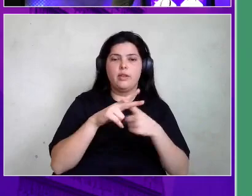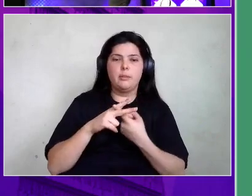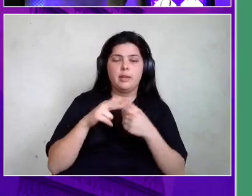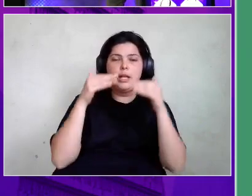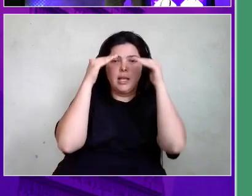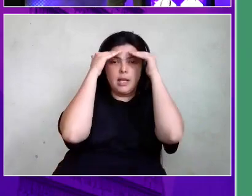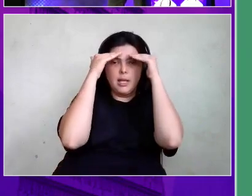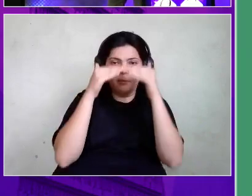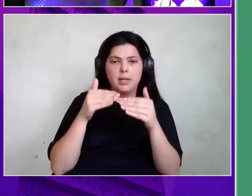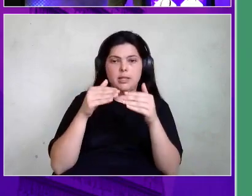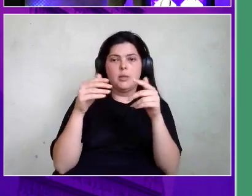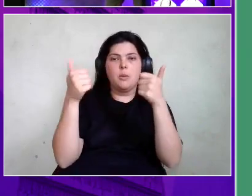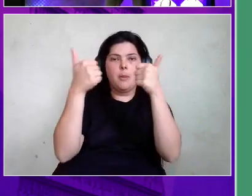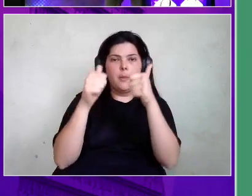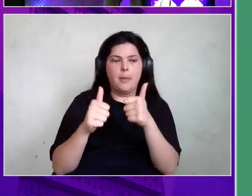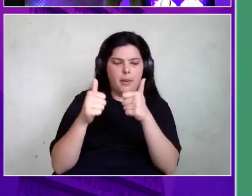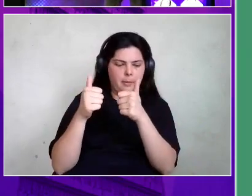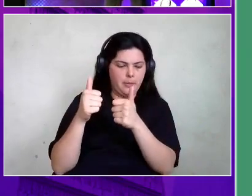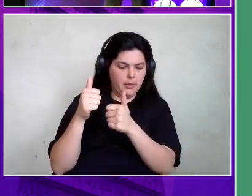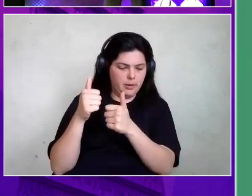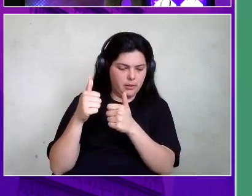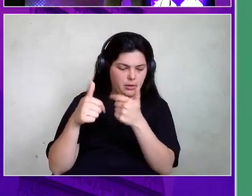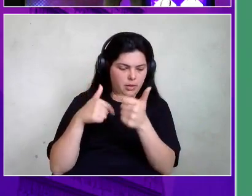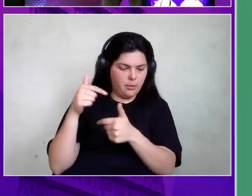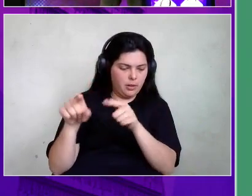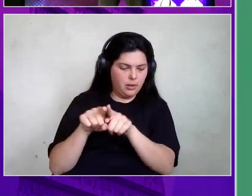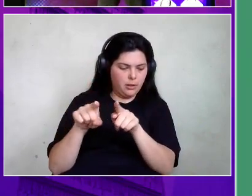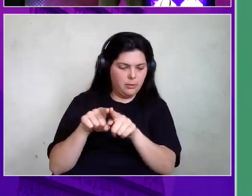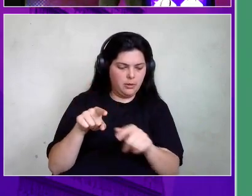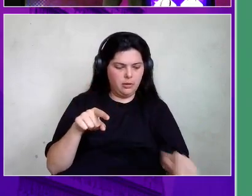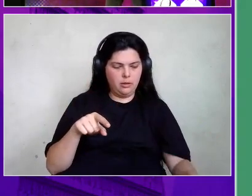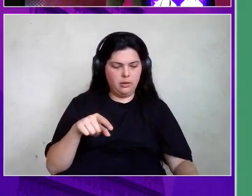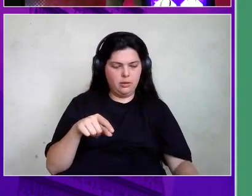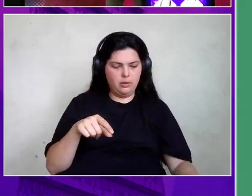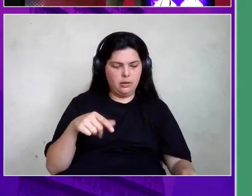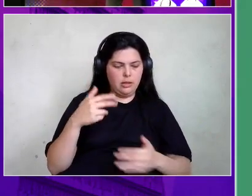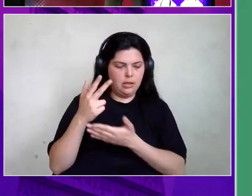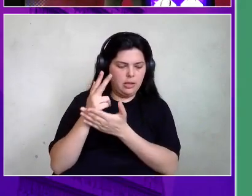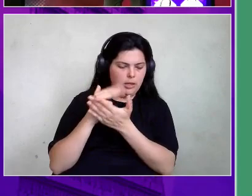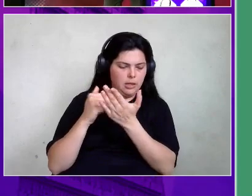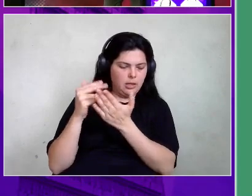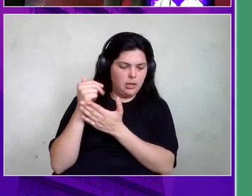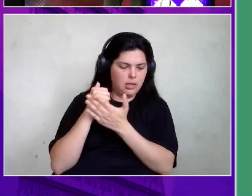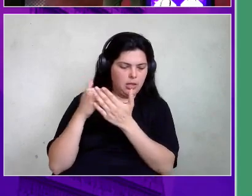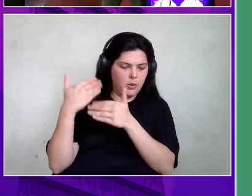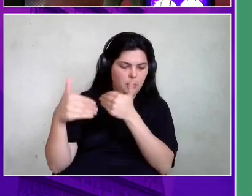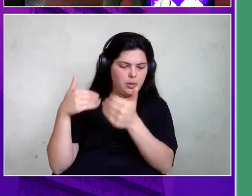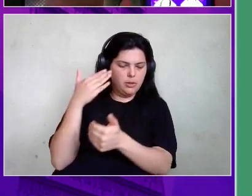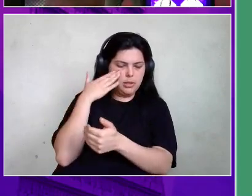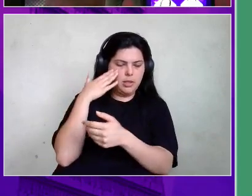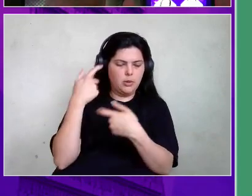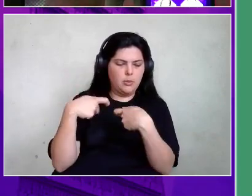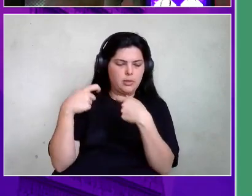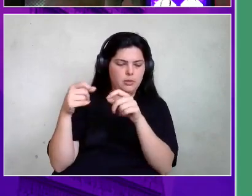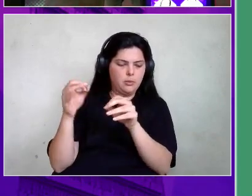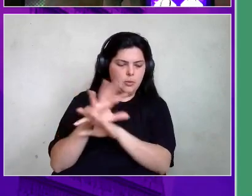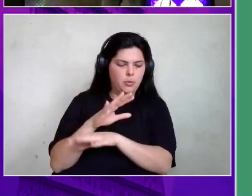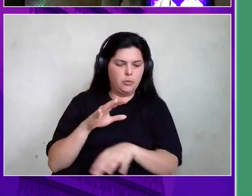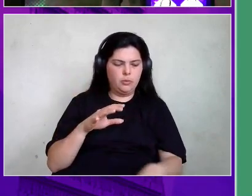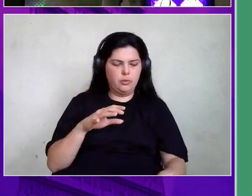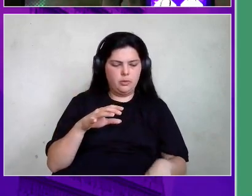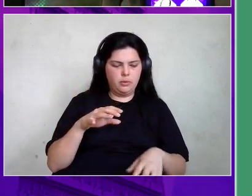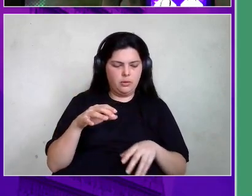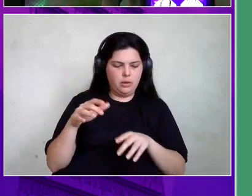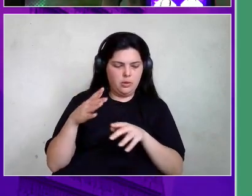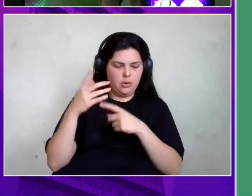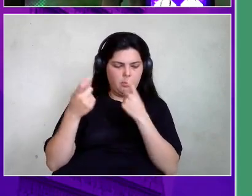bom, falamos até agora sobre desenhar um processo. Eu já sei exatamente o que eu preciso botar no ar. Então, agora chega o momento de eu me preocupar com